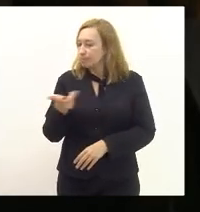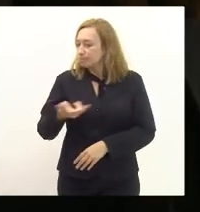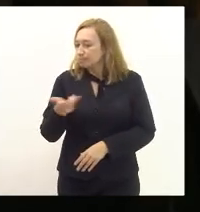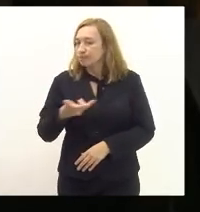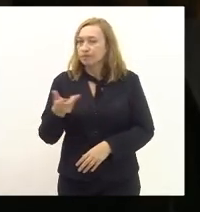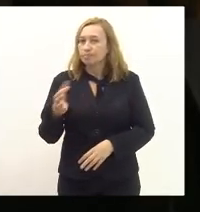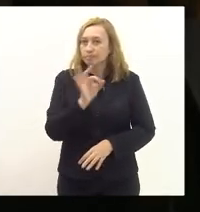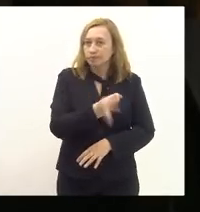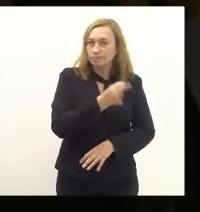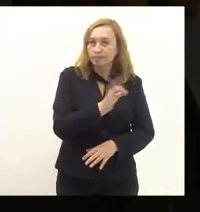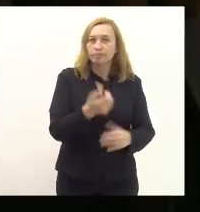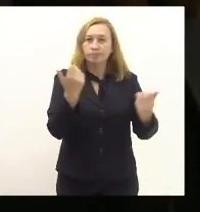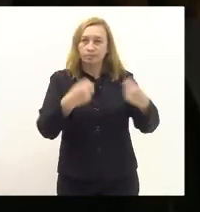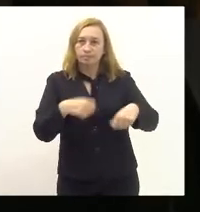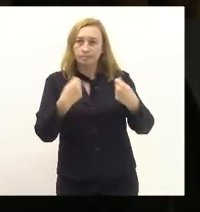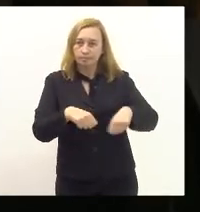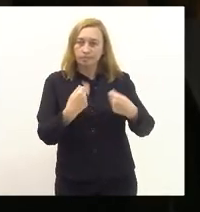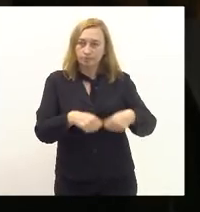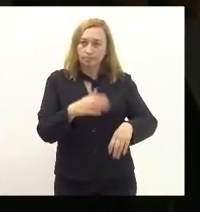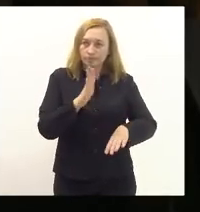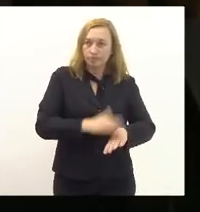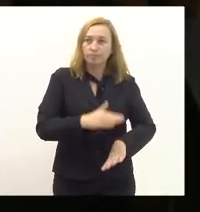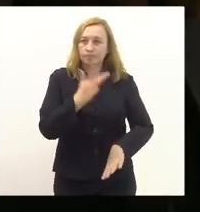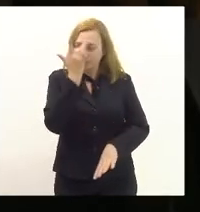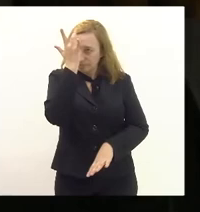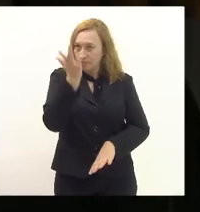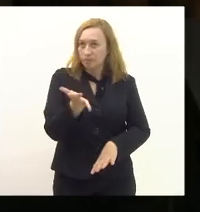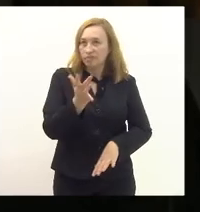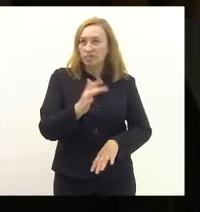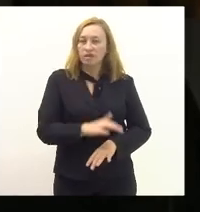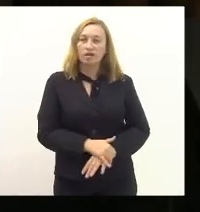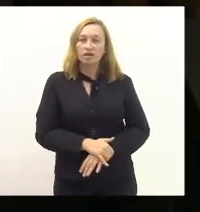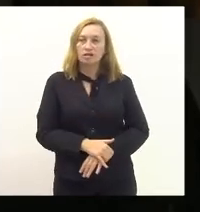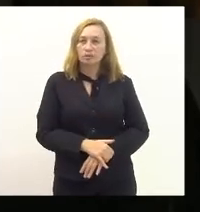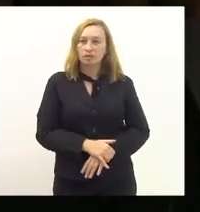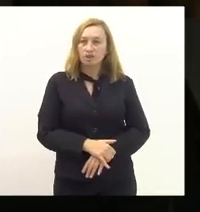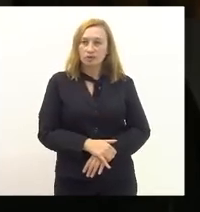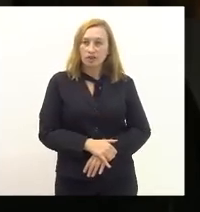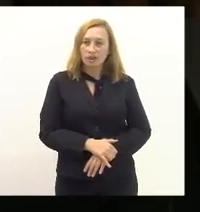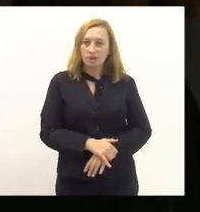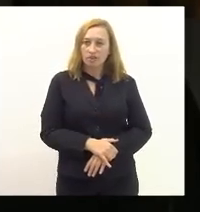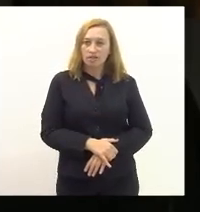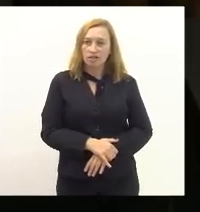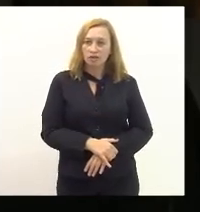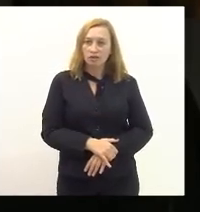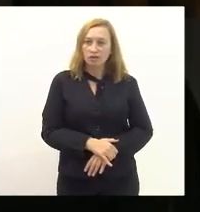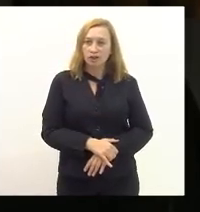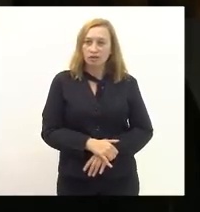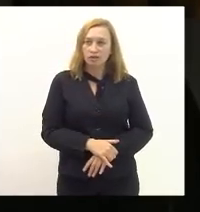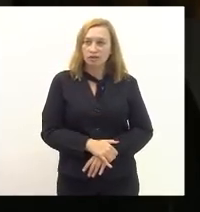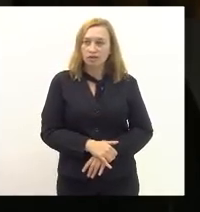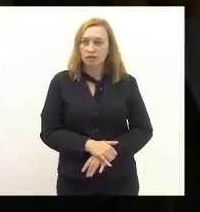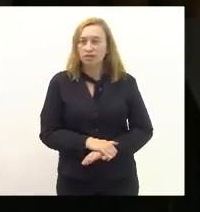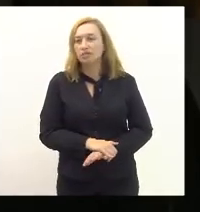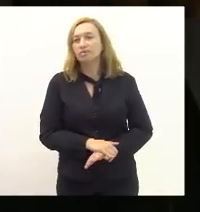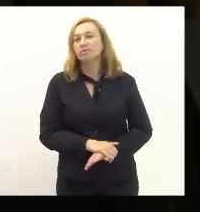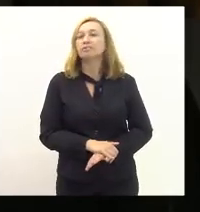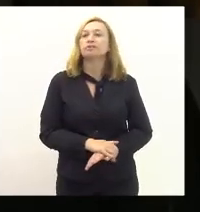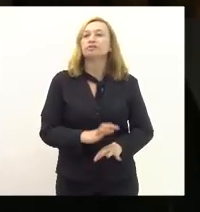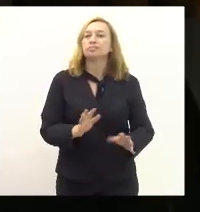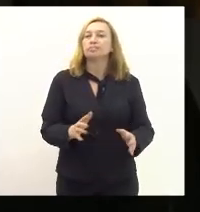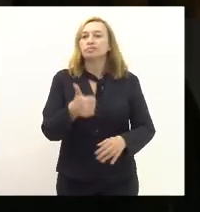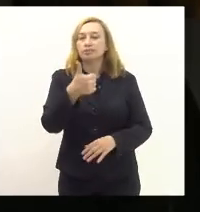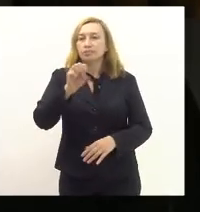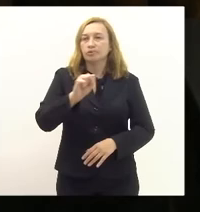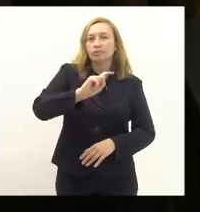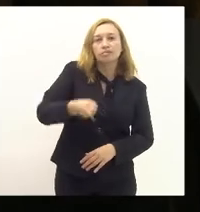necessária, precisa ter mais facilidade, mais praticidade. Por que que o limite de uma fonte de SDP é 18 mil